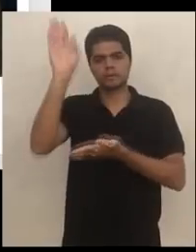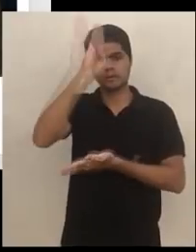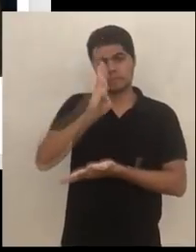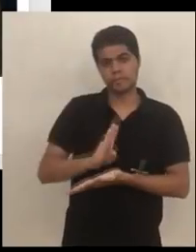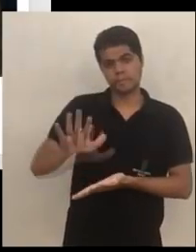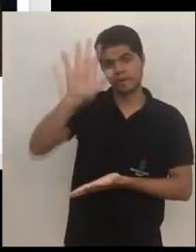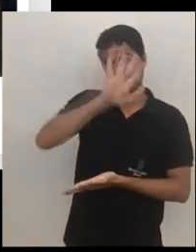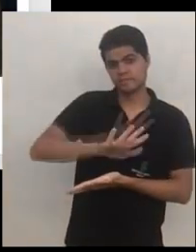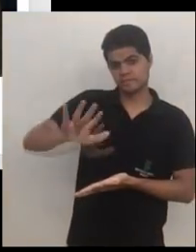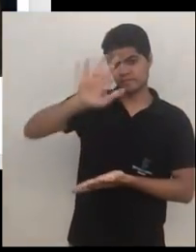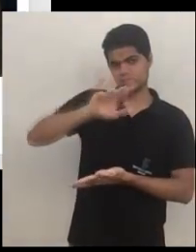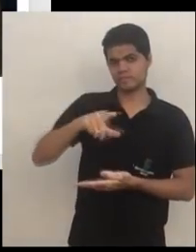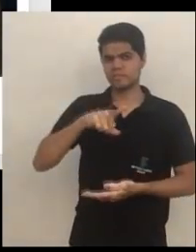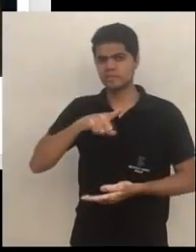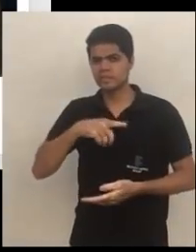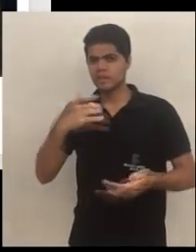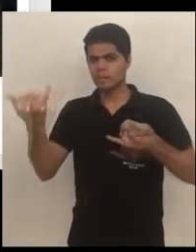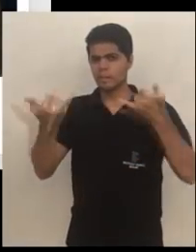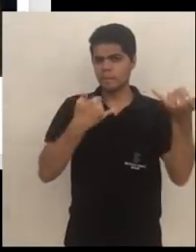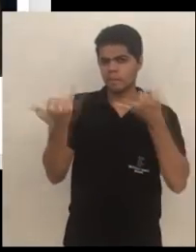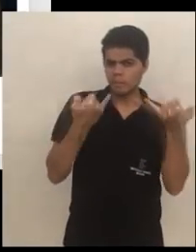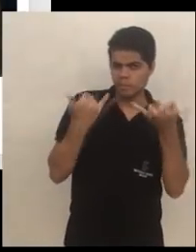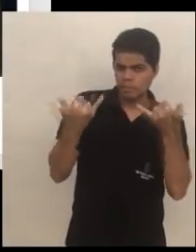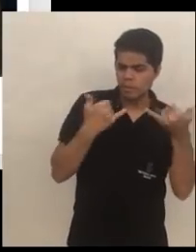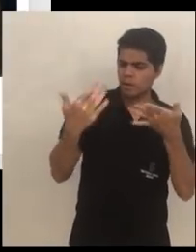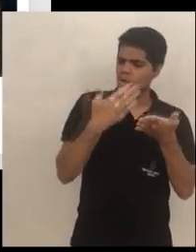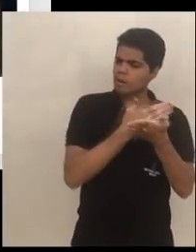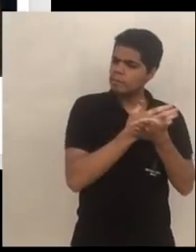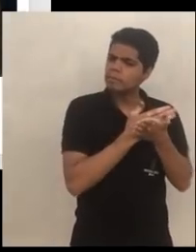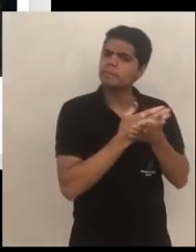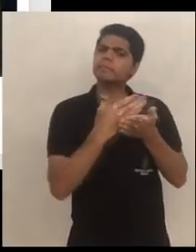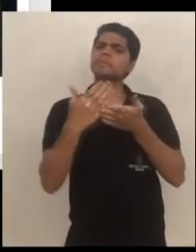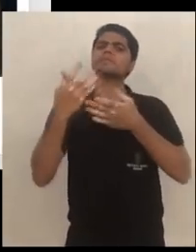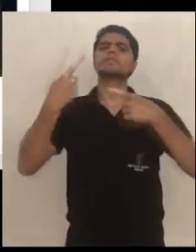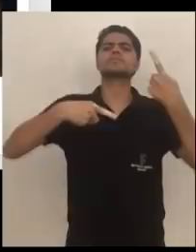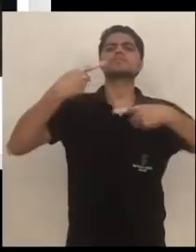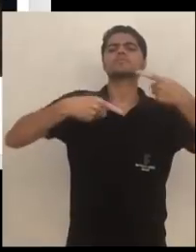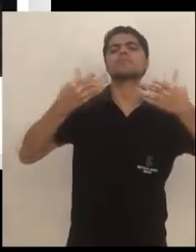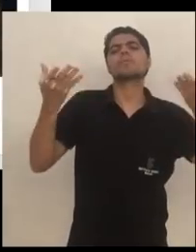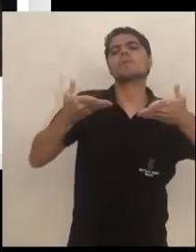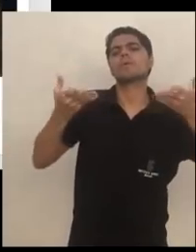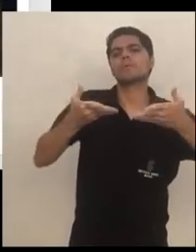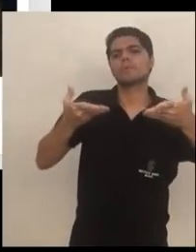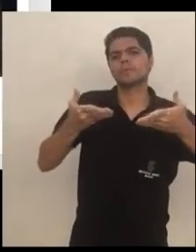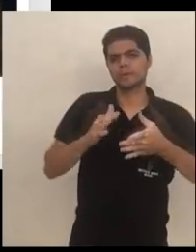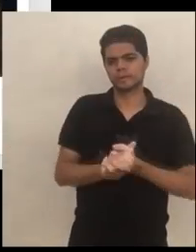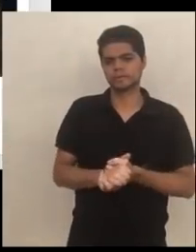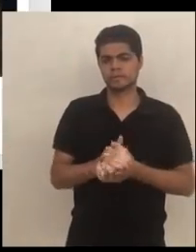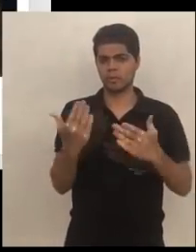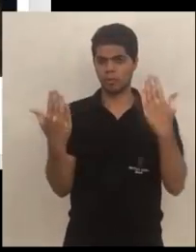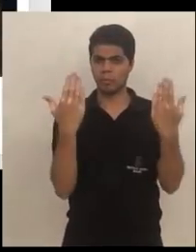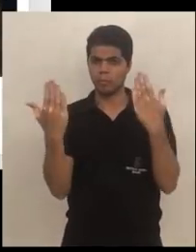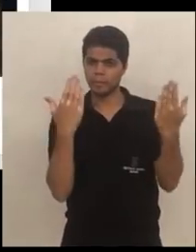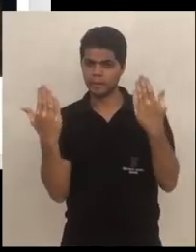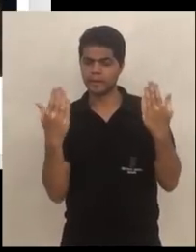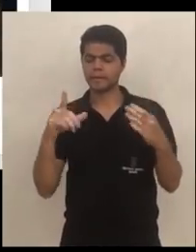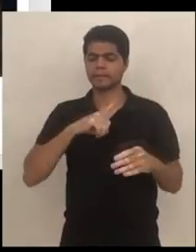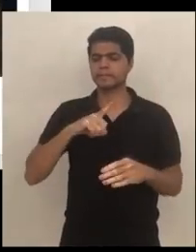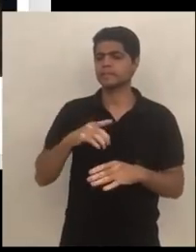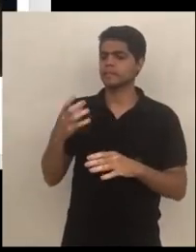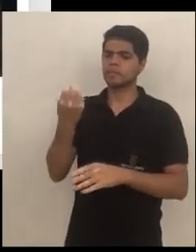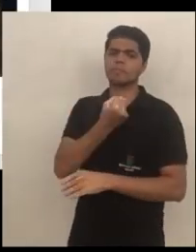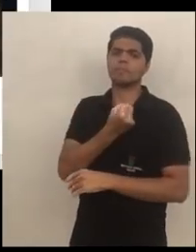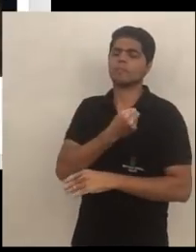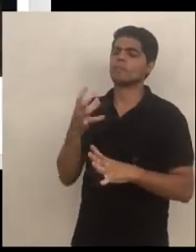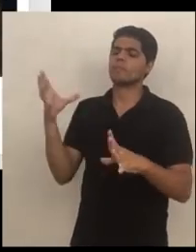pouco com essas informações que a gente passou a partir da nossa discussão agora, né? então do número de agricultores familiares,